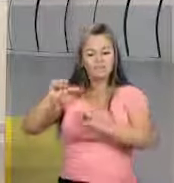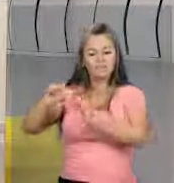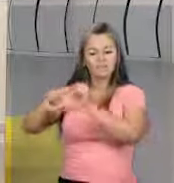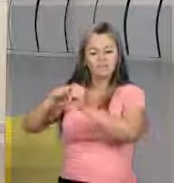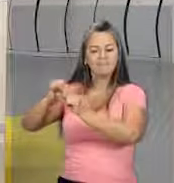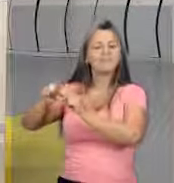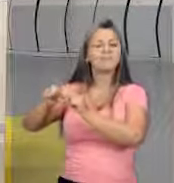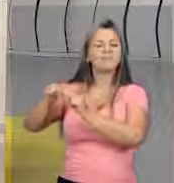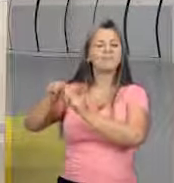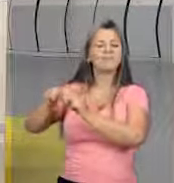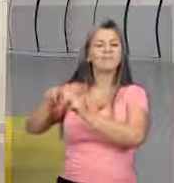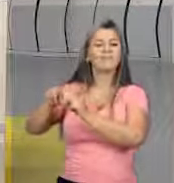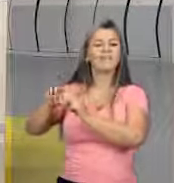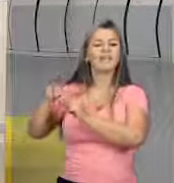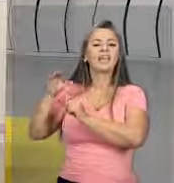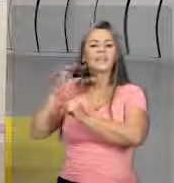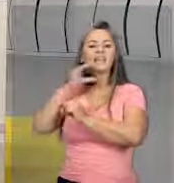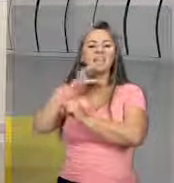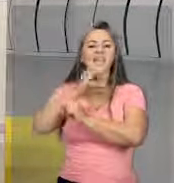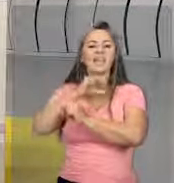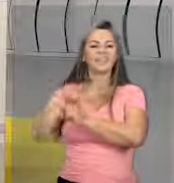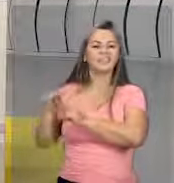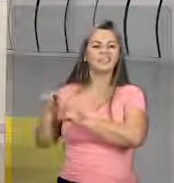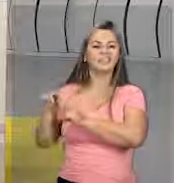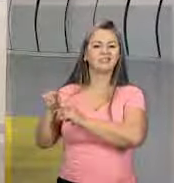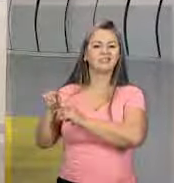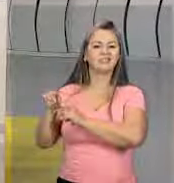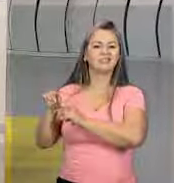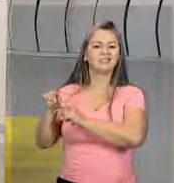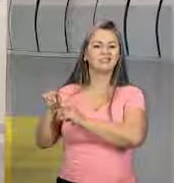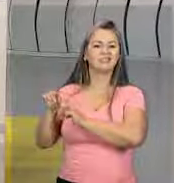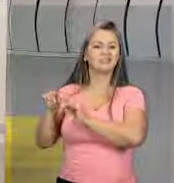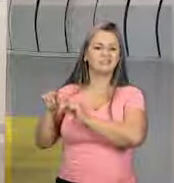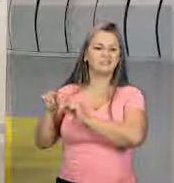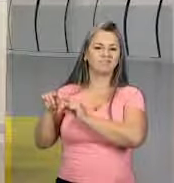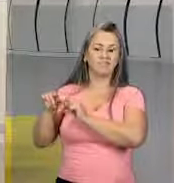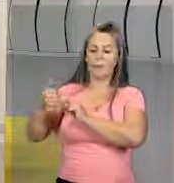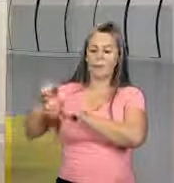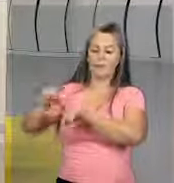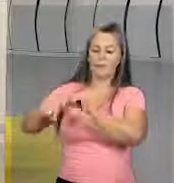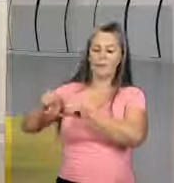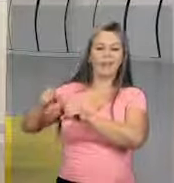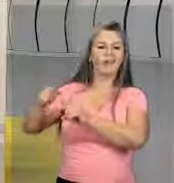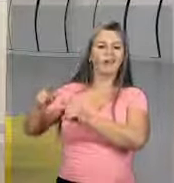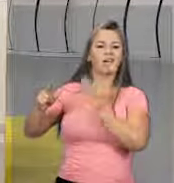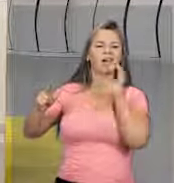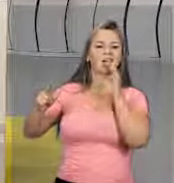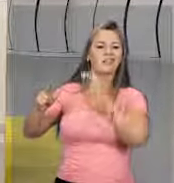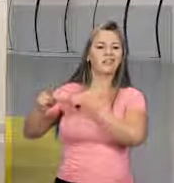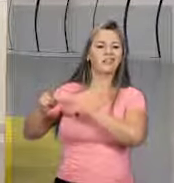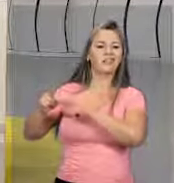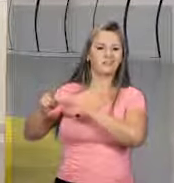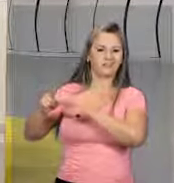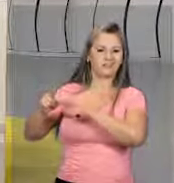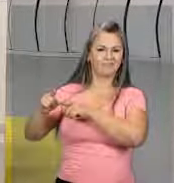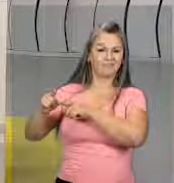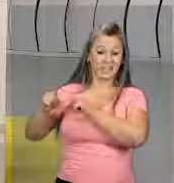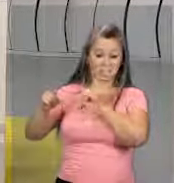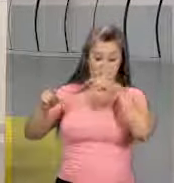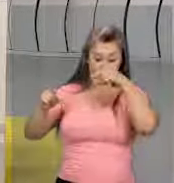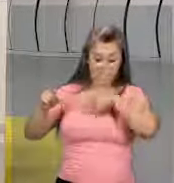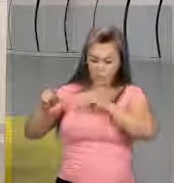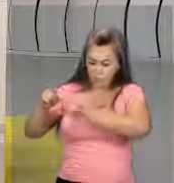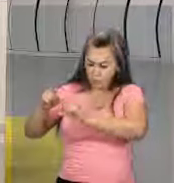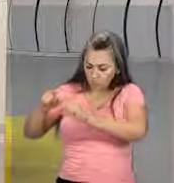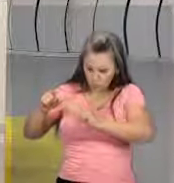energia cinética, então, vai se transformar em calor. Isso significa que todo fio